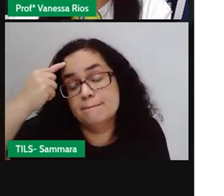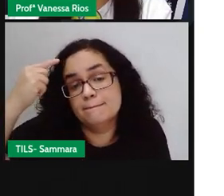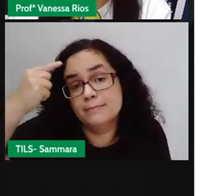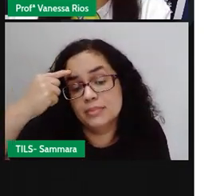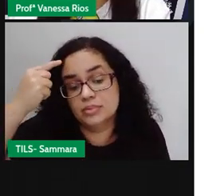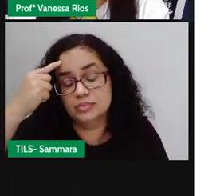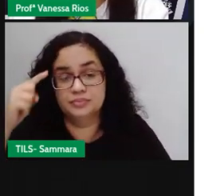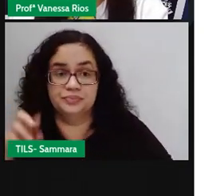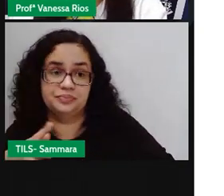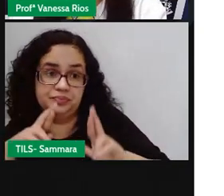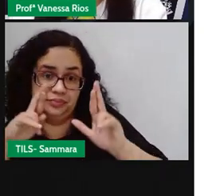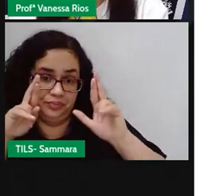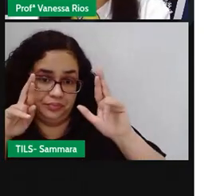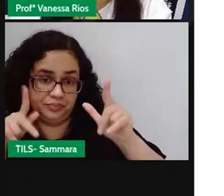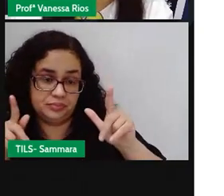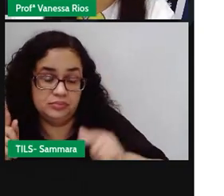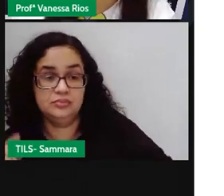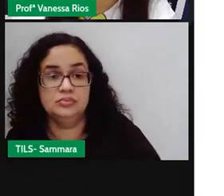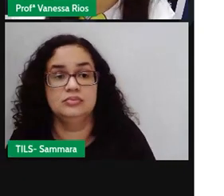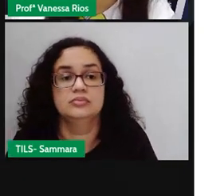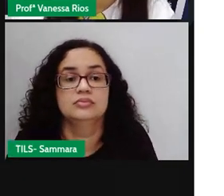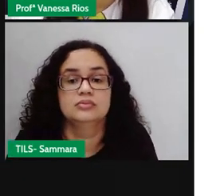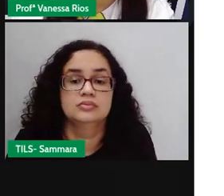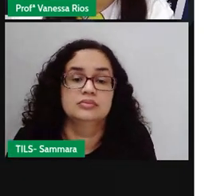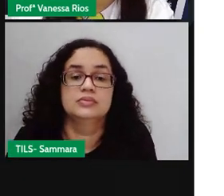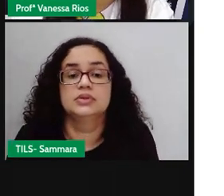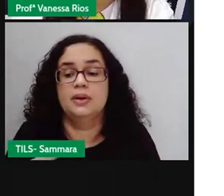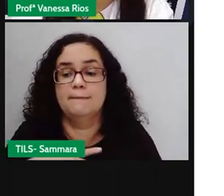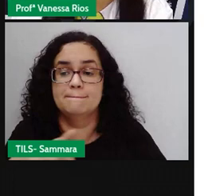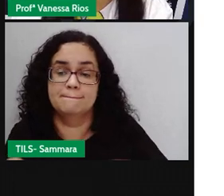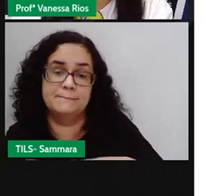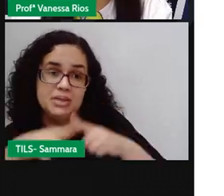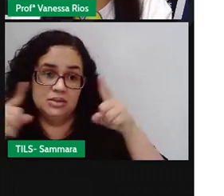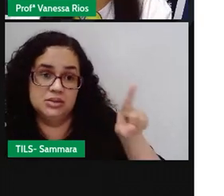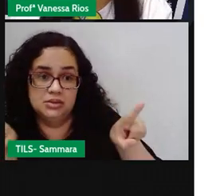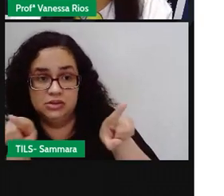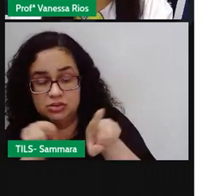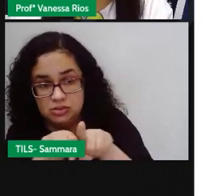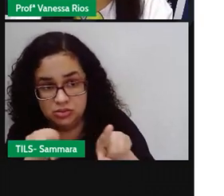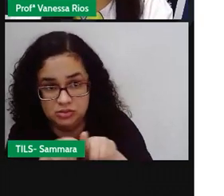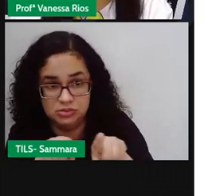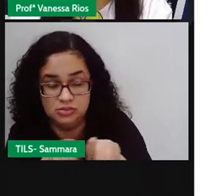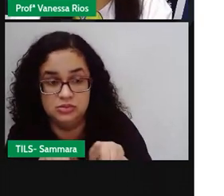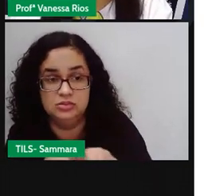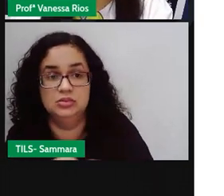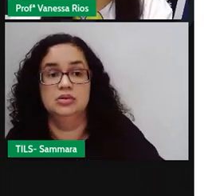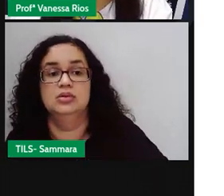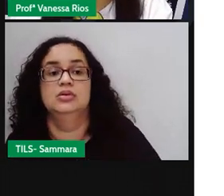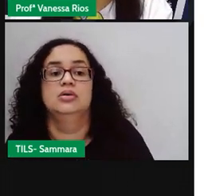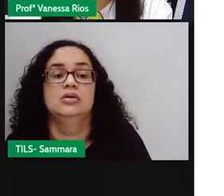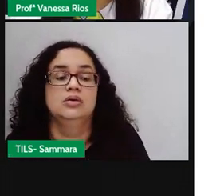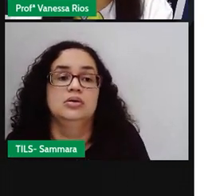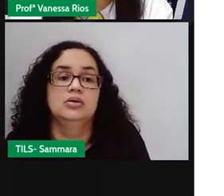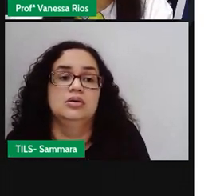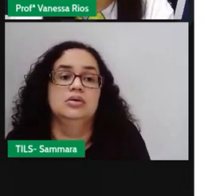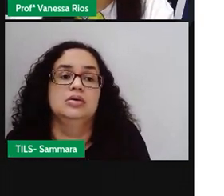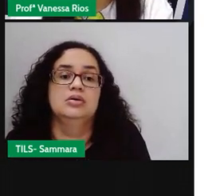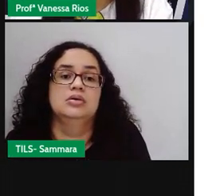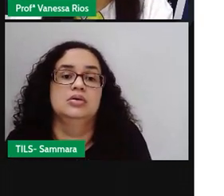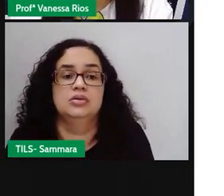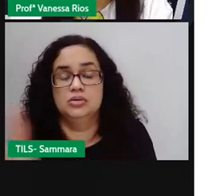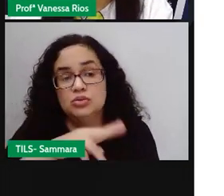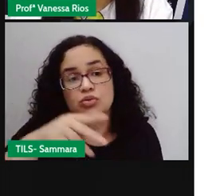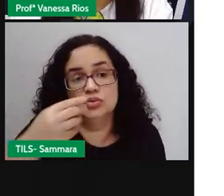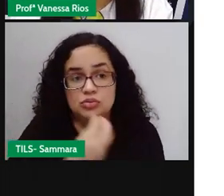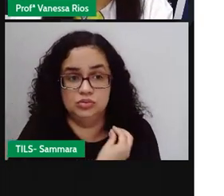são diferentes não só em sua composição, mas também nas formas que eles se apresentam aí para o nosso uso